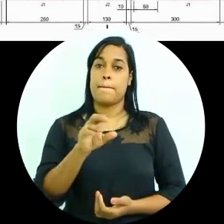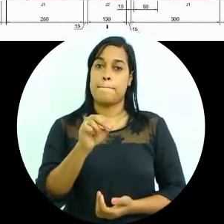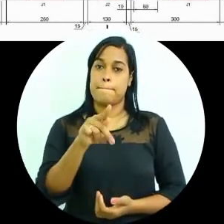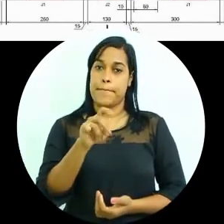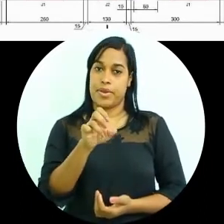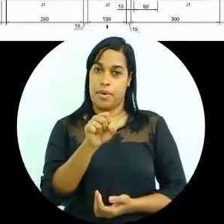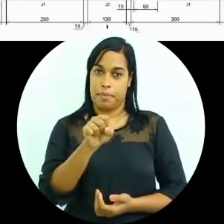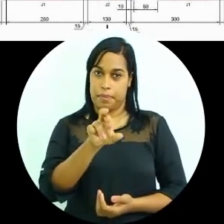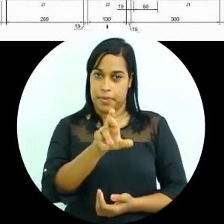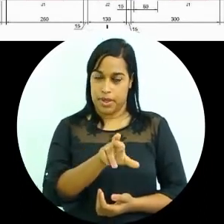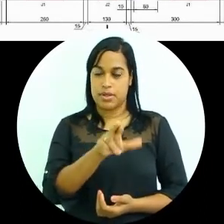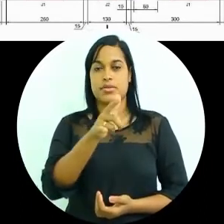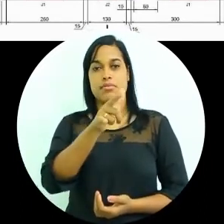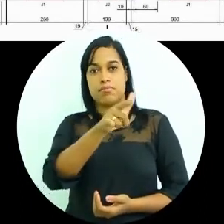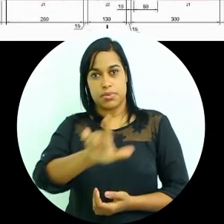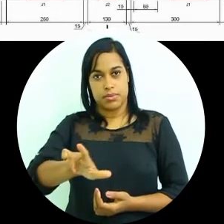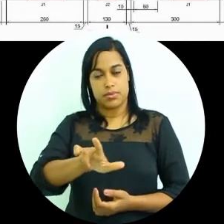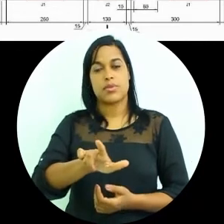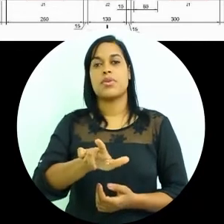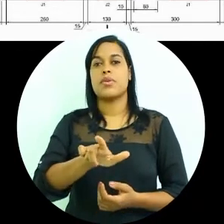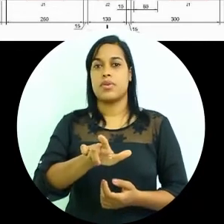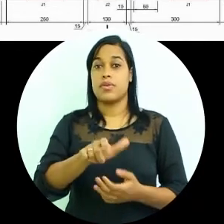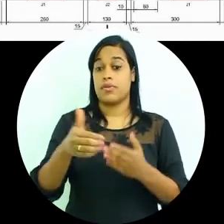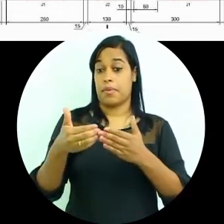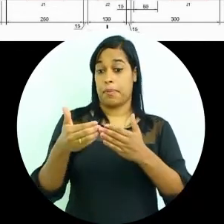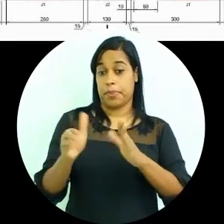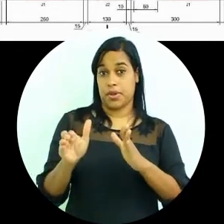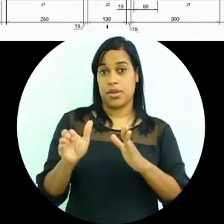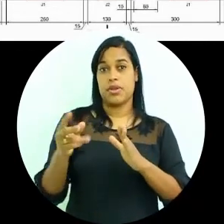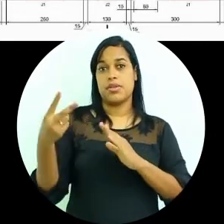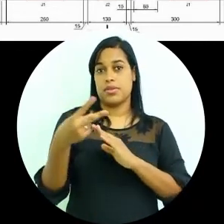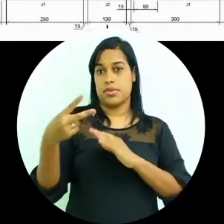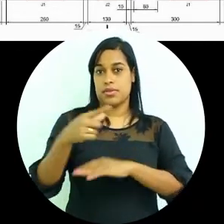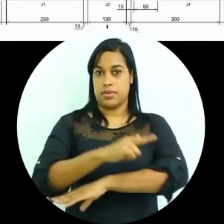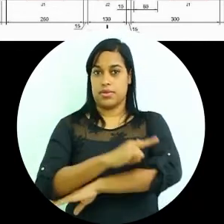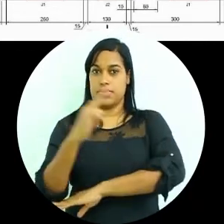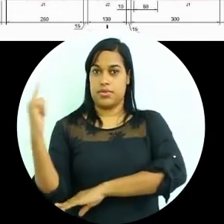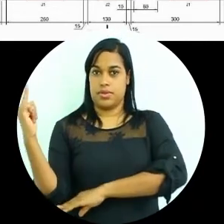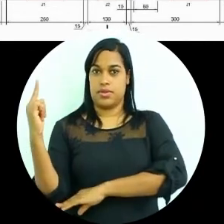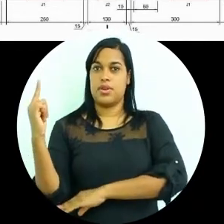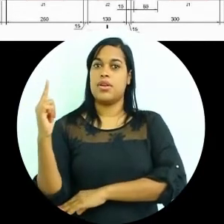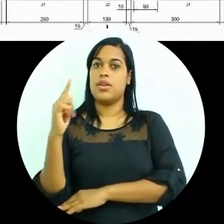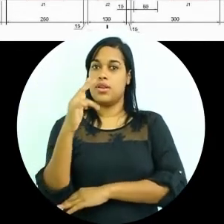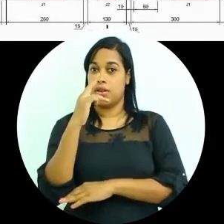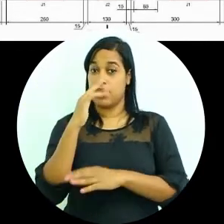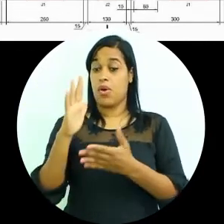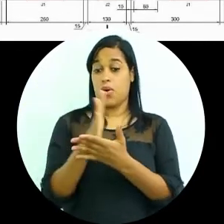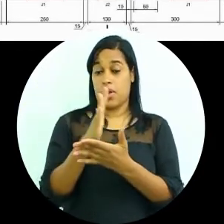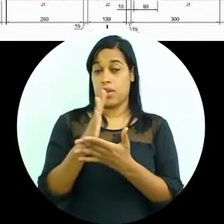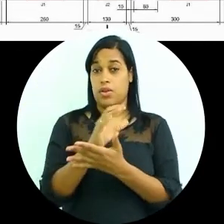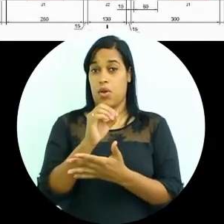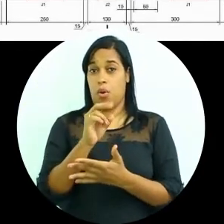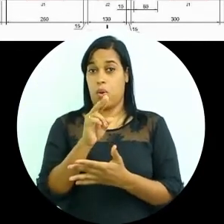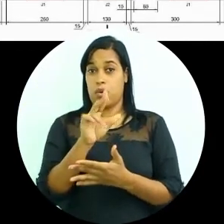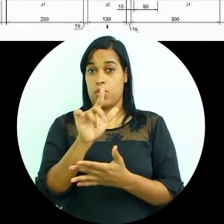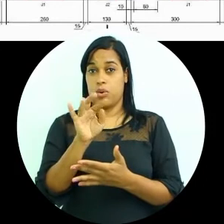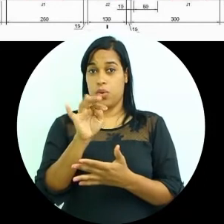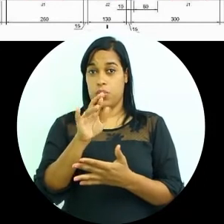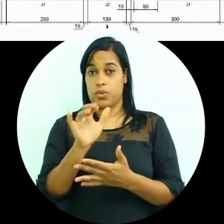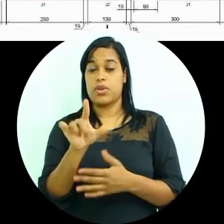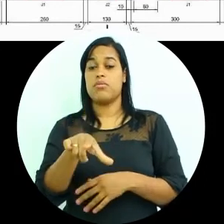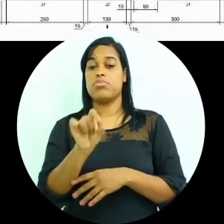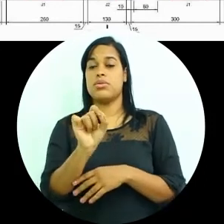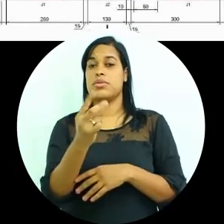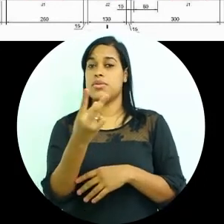dentro de Properties, outra. Ele vai abrir essa segunda janela e conforme o caderno load,